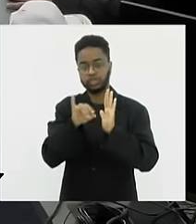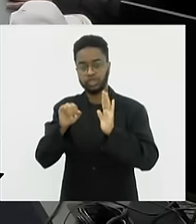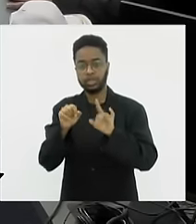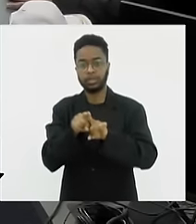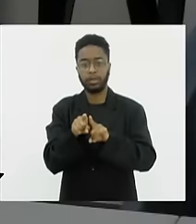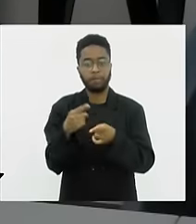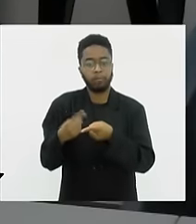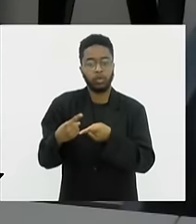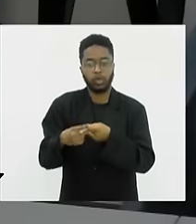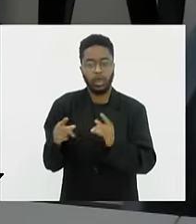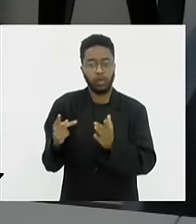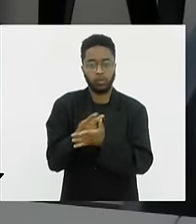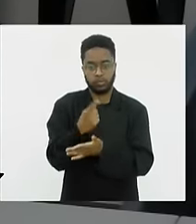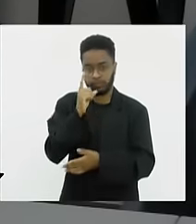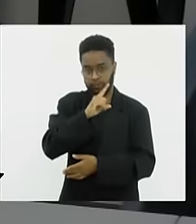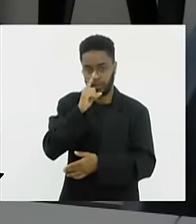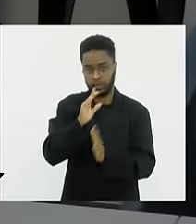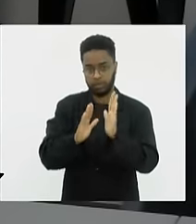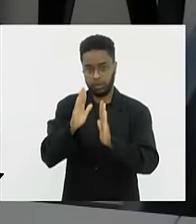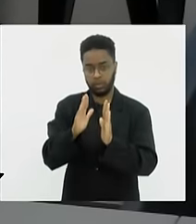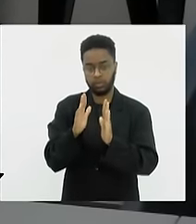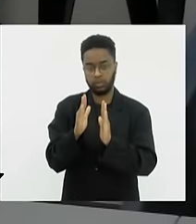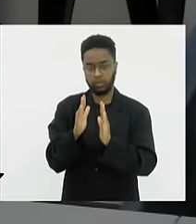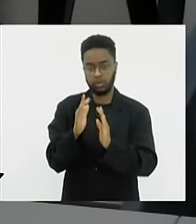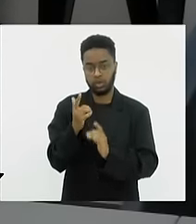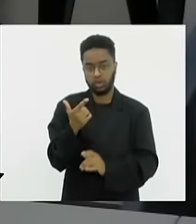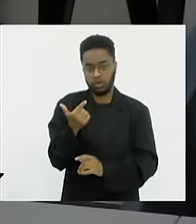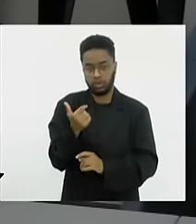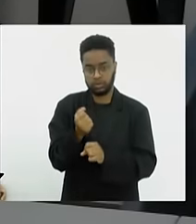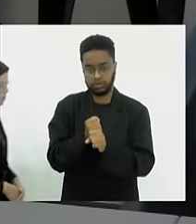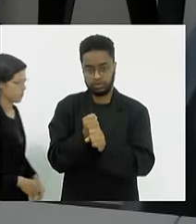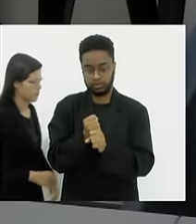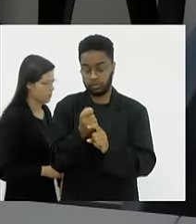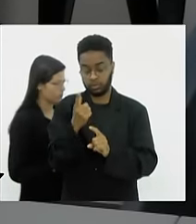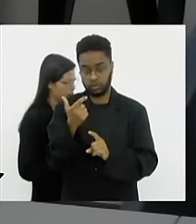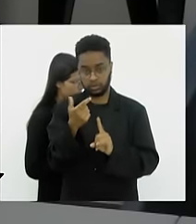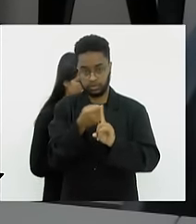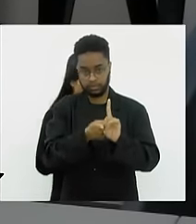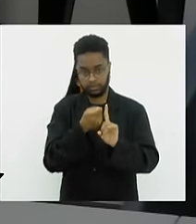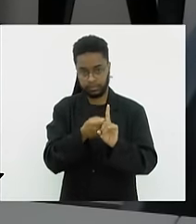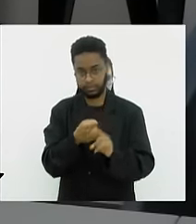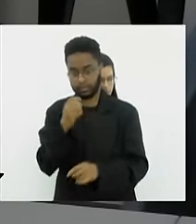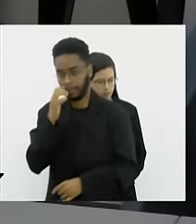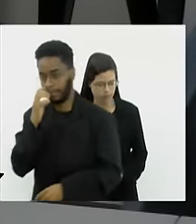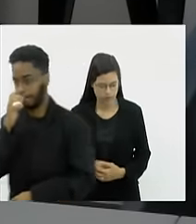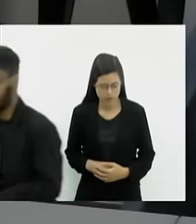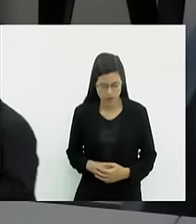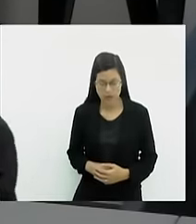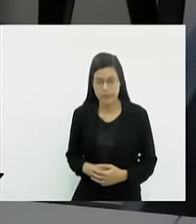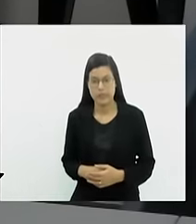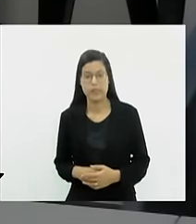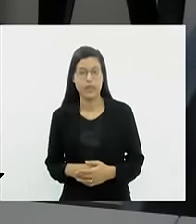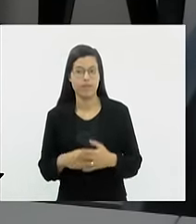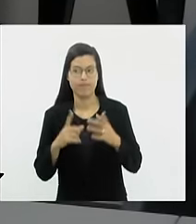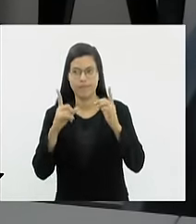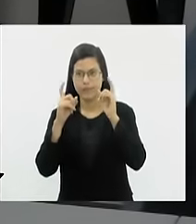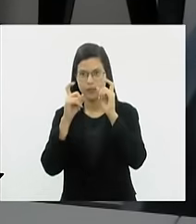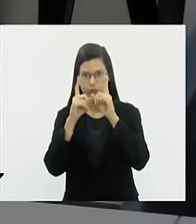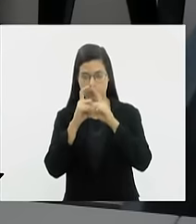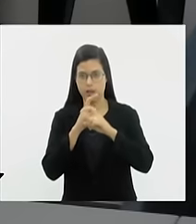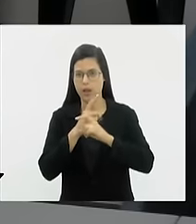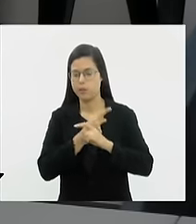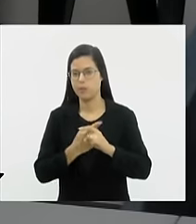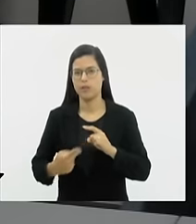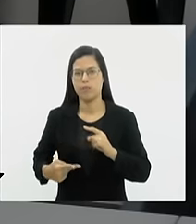E a dificuldade... Nos últimos 12 meses, tá? E a dificuldade, presidente, para poder fazer realmente